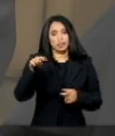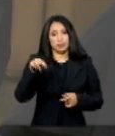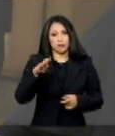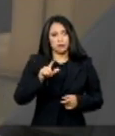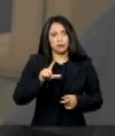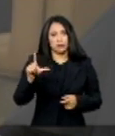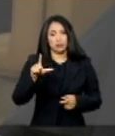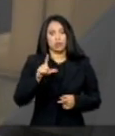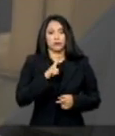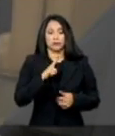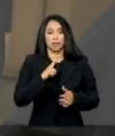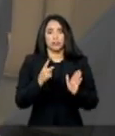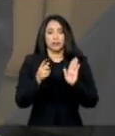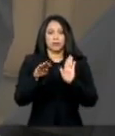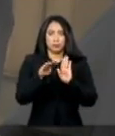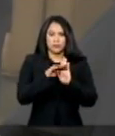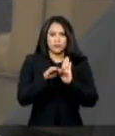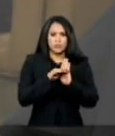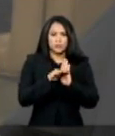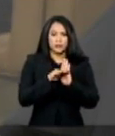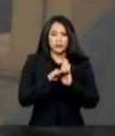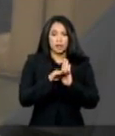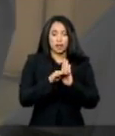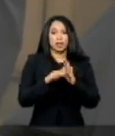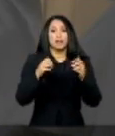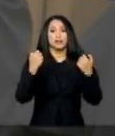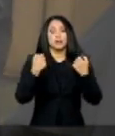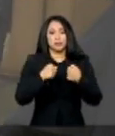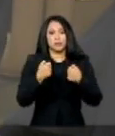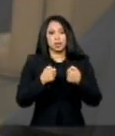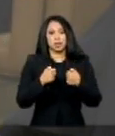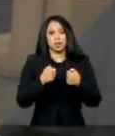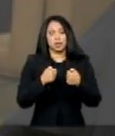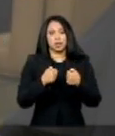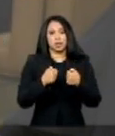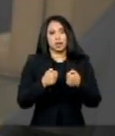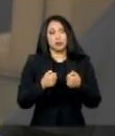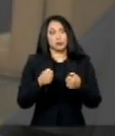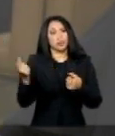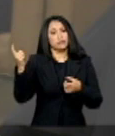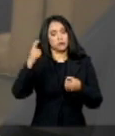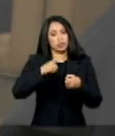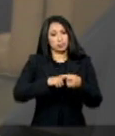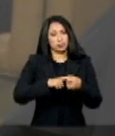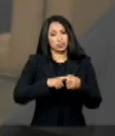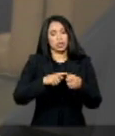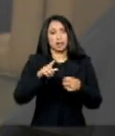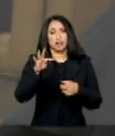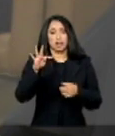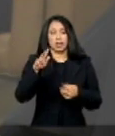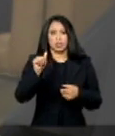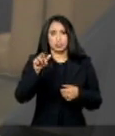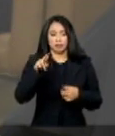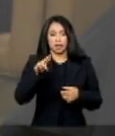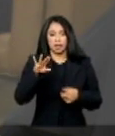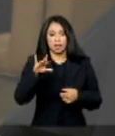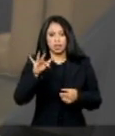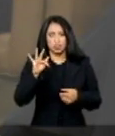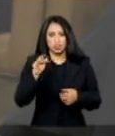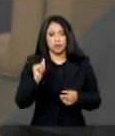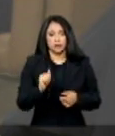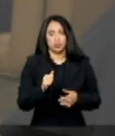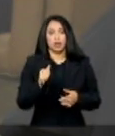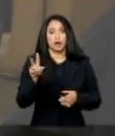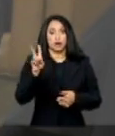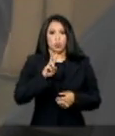a de que aquela taxa de religação ela é integralmente revertida para modicidade tarifária aquela taxa de religação valor daquela